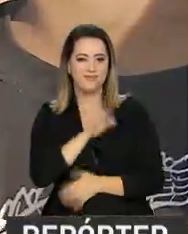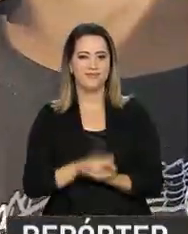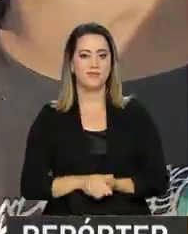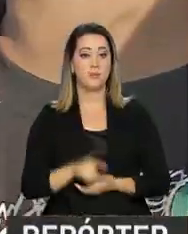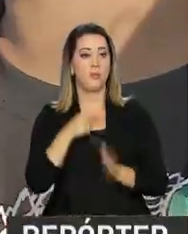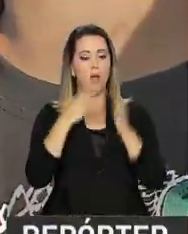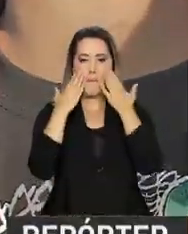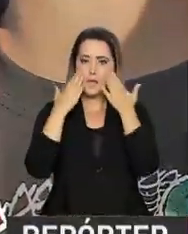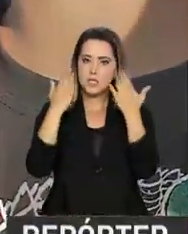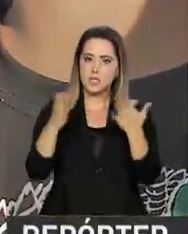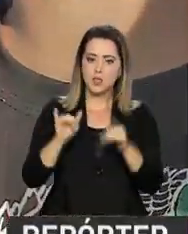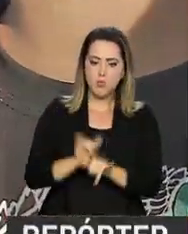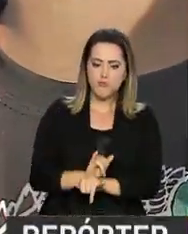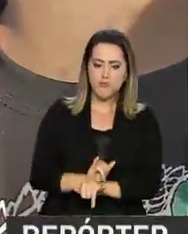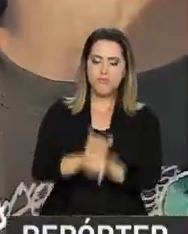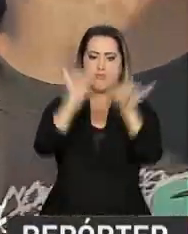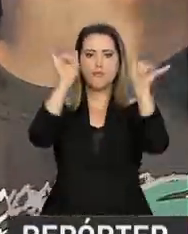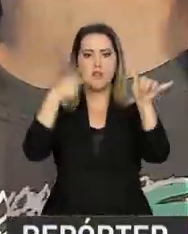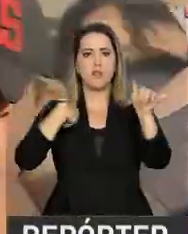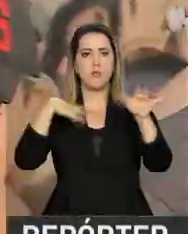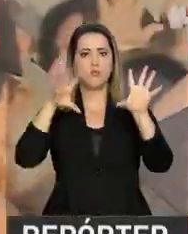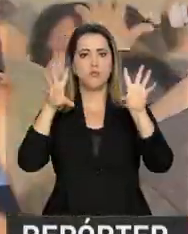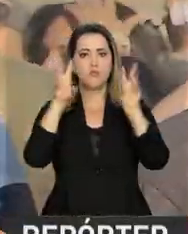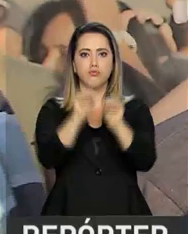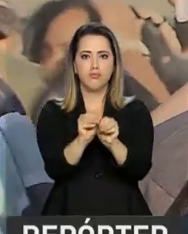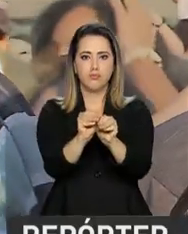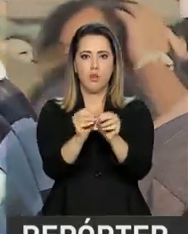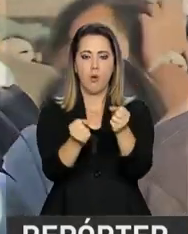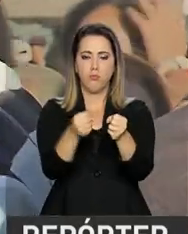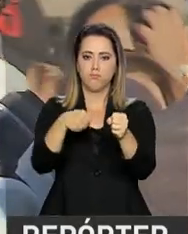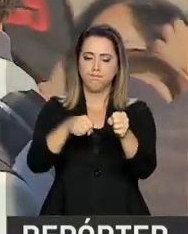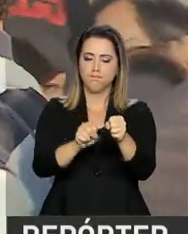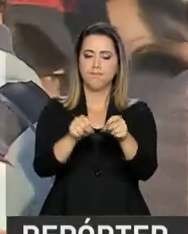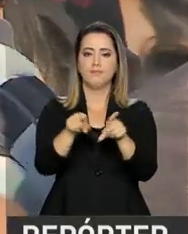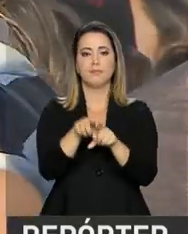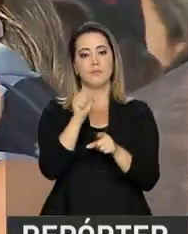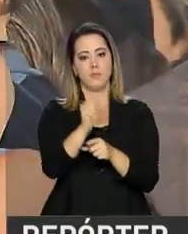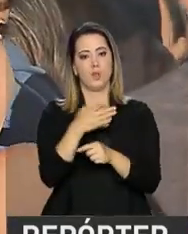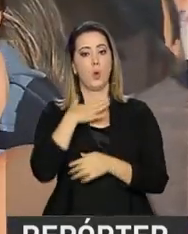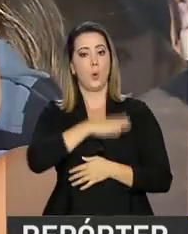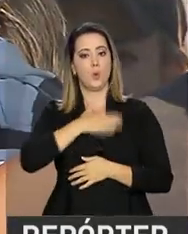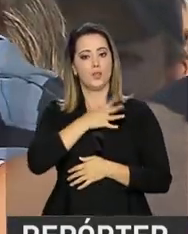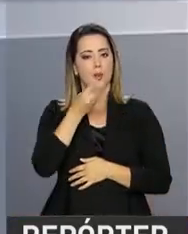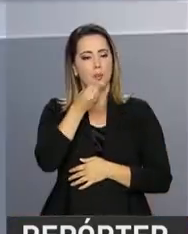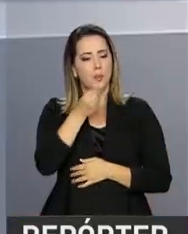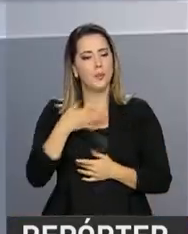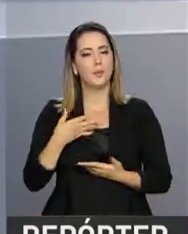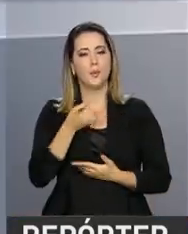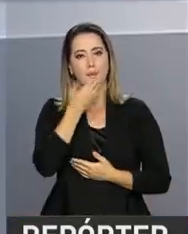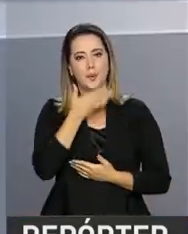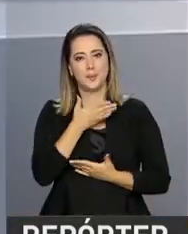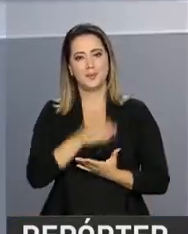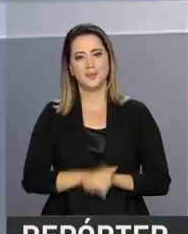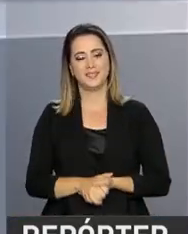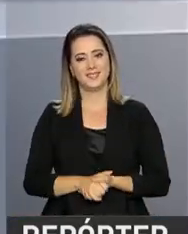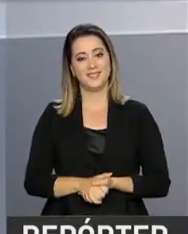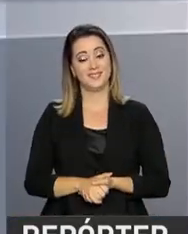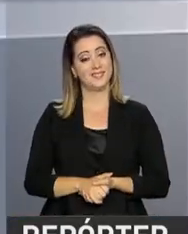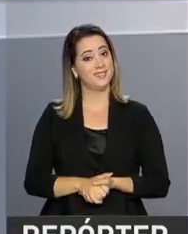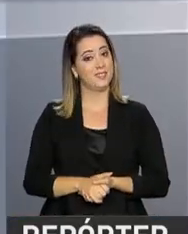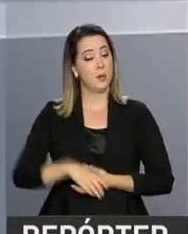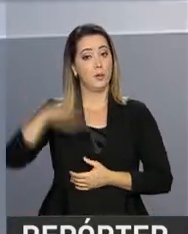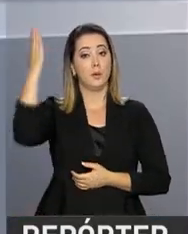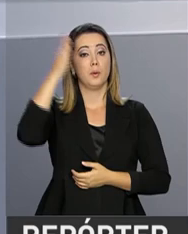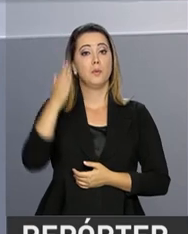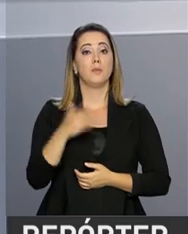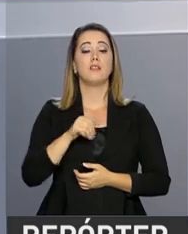apresentações, e quando ele voa muito alto, desliga o motor. Gostei muito, como sempre, atende sempre as expectativas. No Brasil,